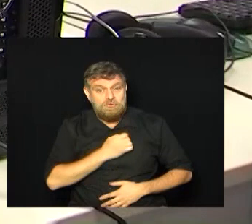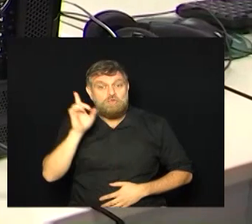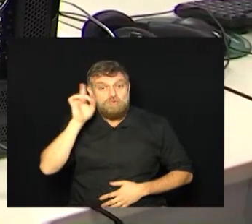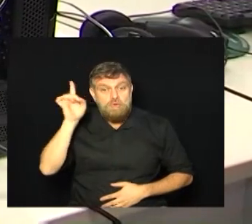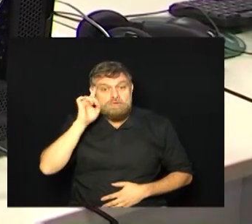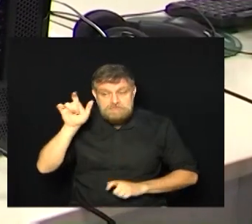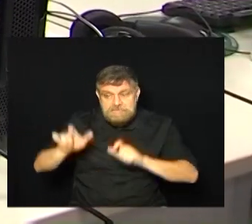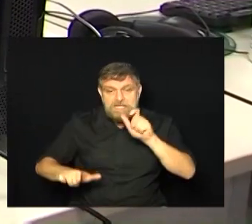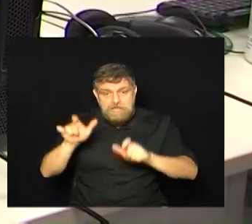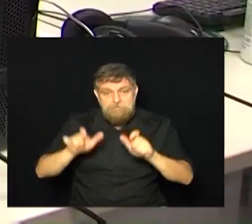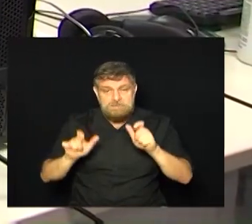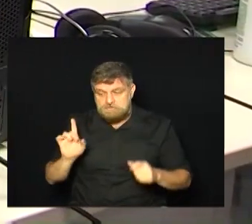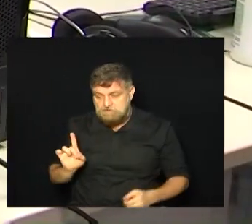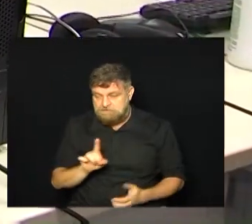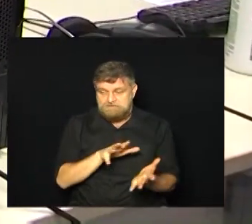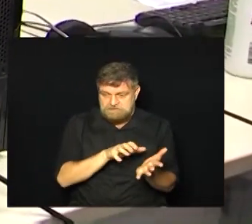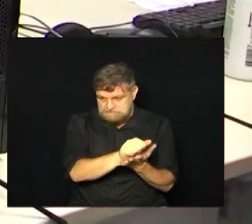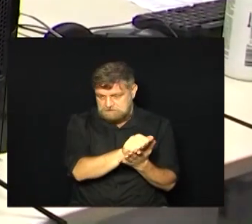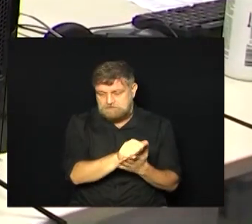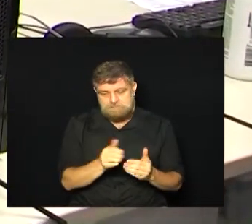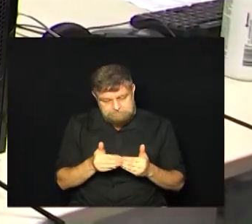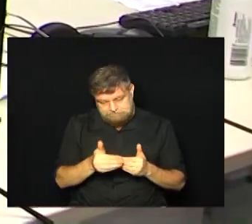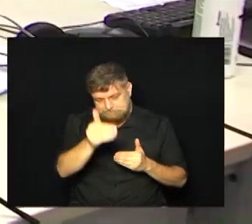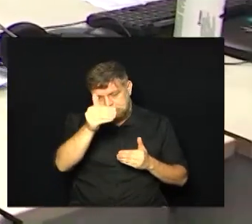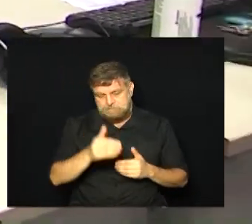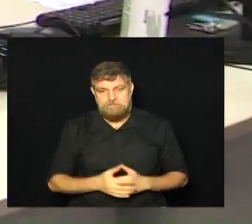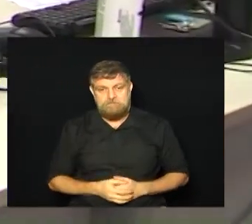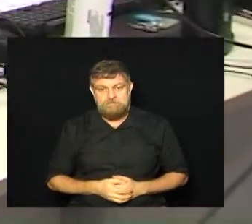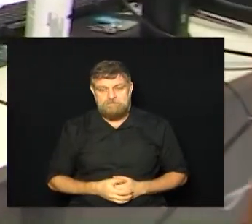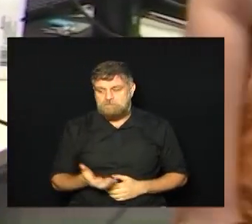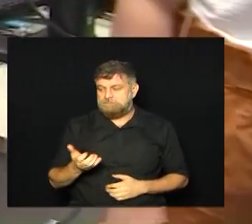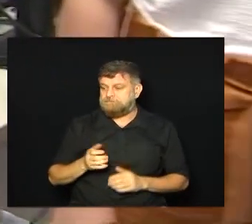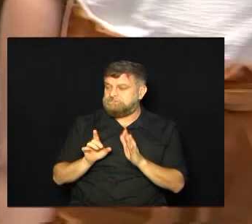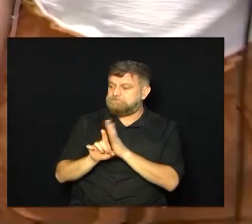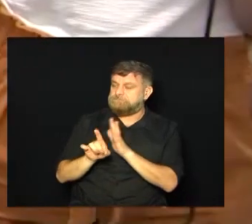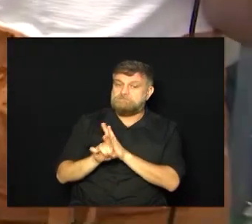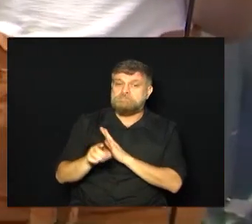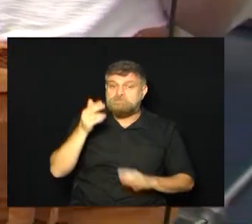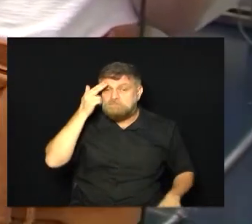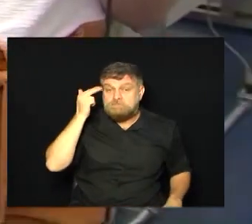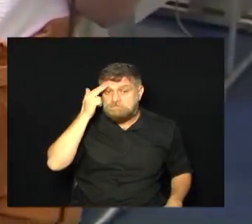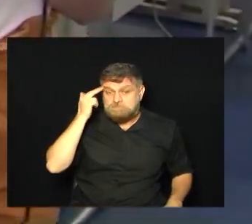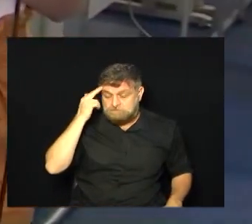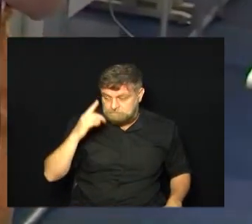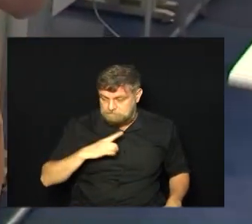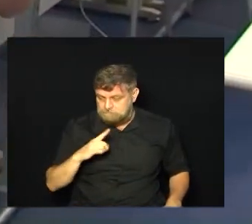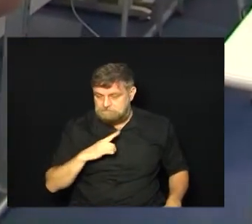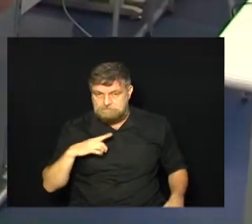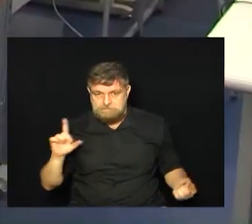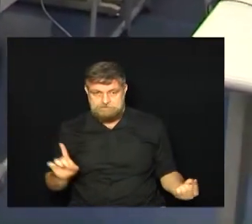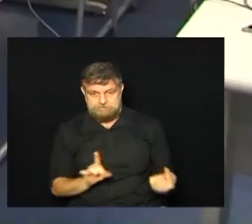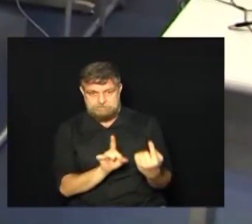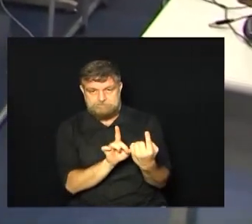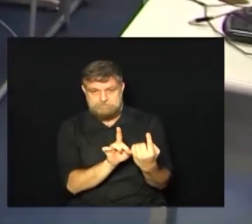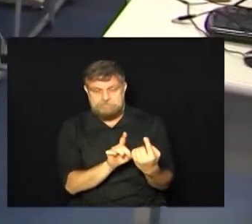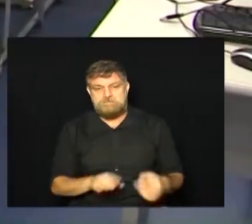dias, desde o início das matrículas. Bom, deixa eu saber do Gabriel Castro se ele tem alguma pergunta para a Tainá, que está conosco ao